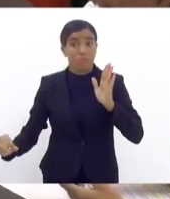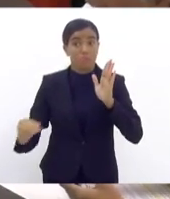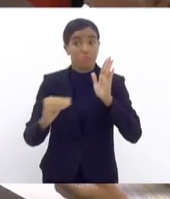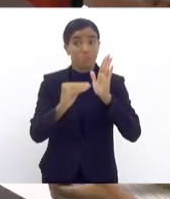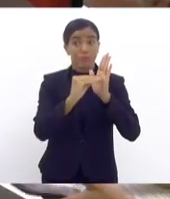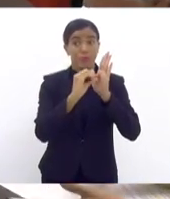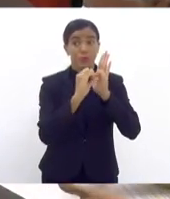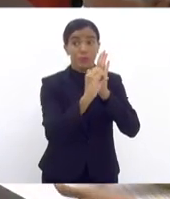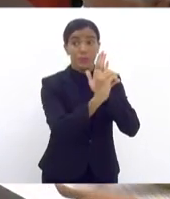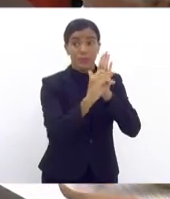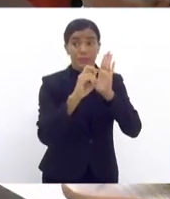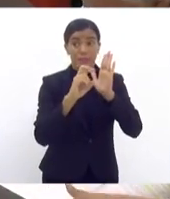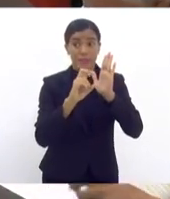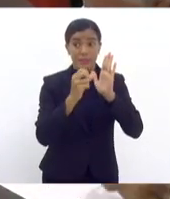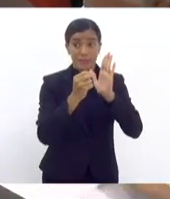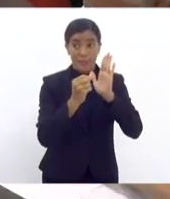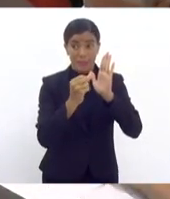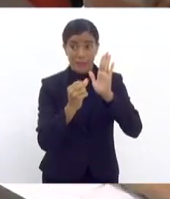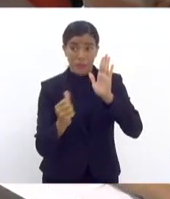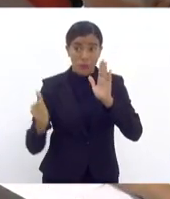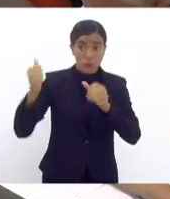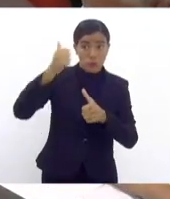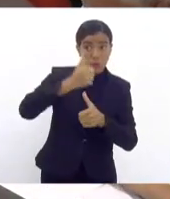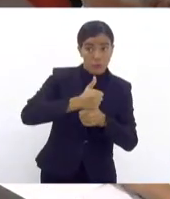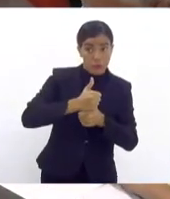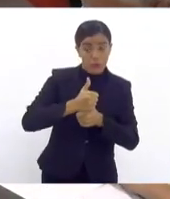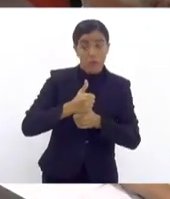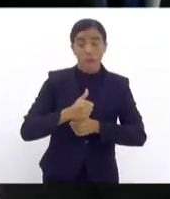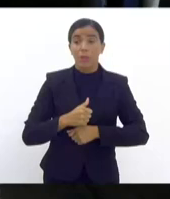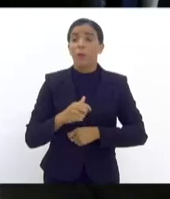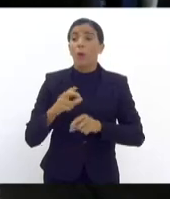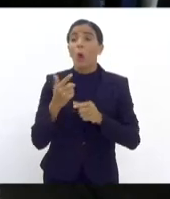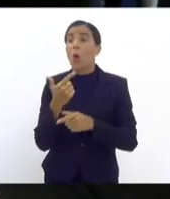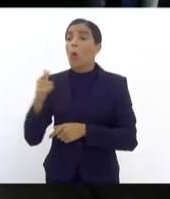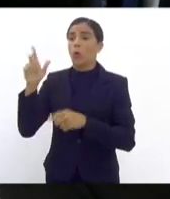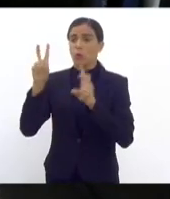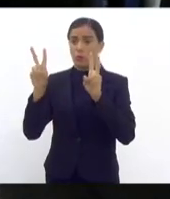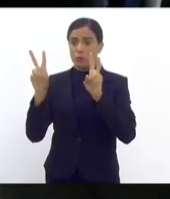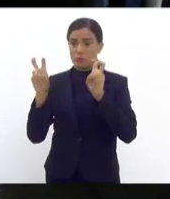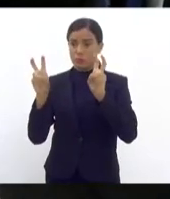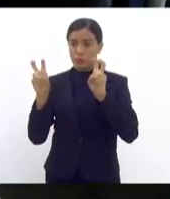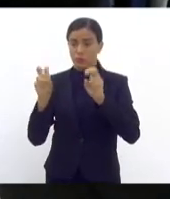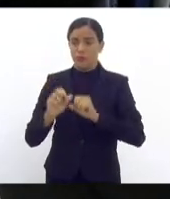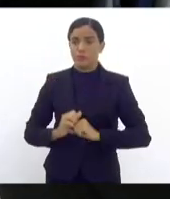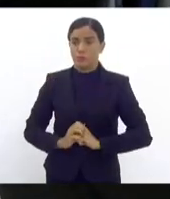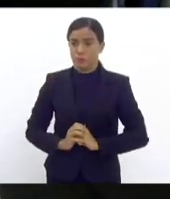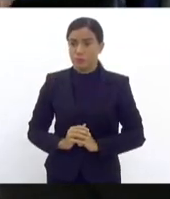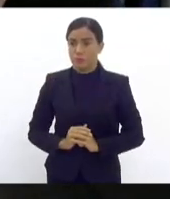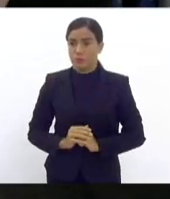rol da 5 e 6? Por outro motivo. A 7 não é minha.